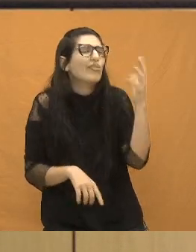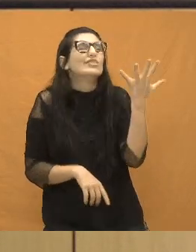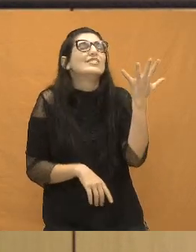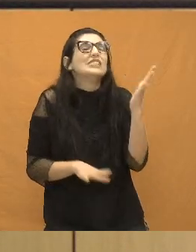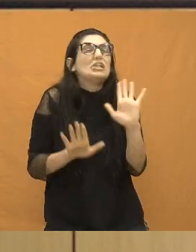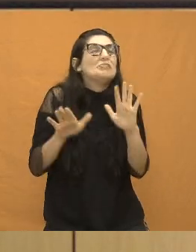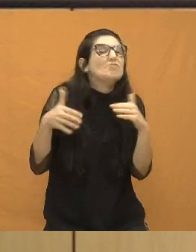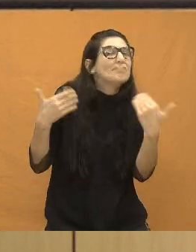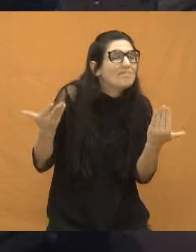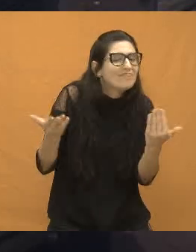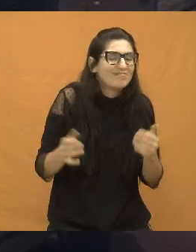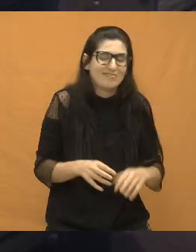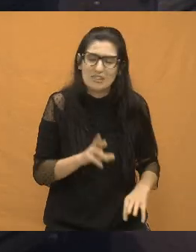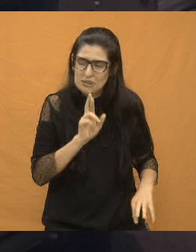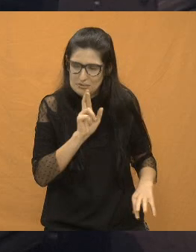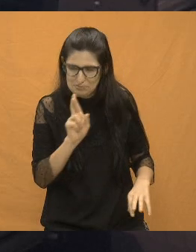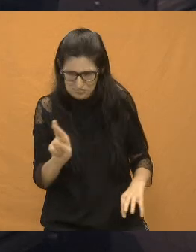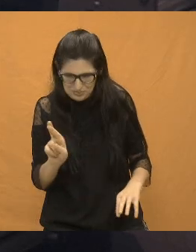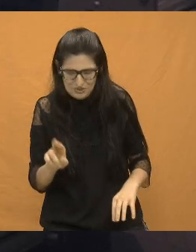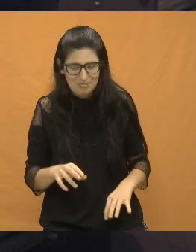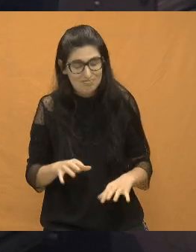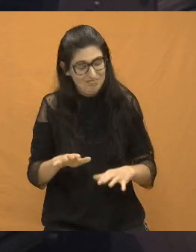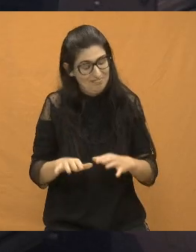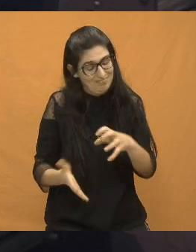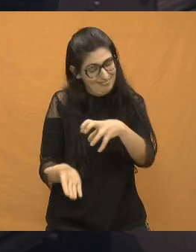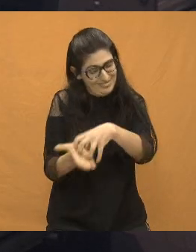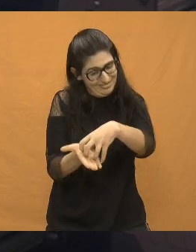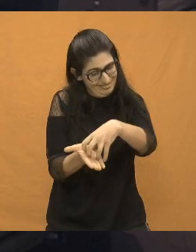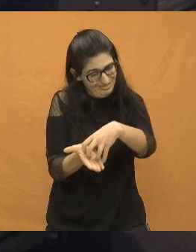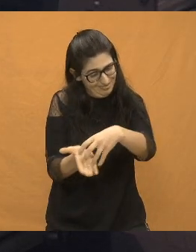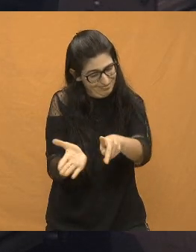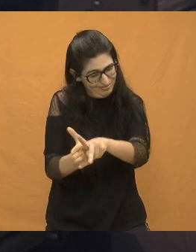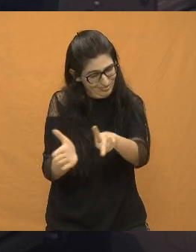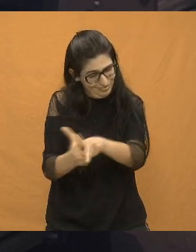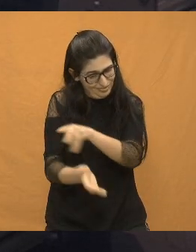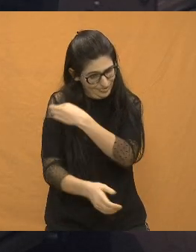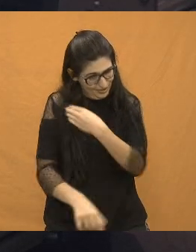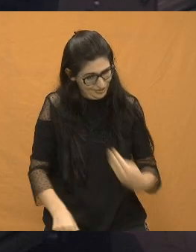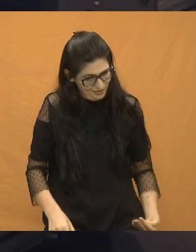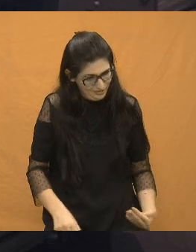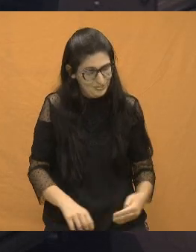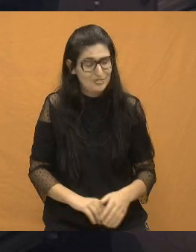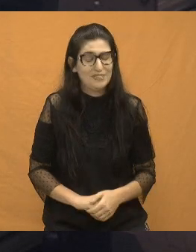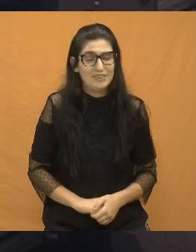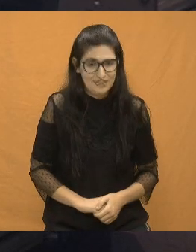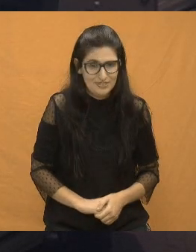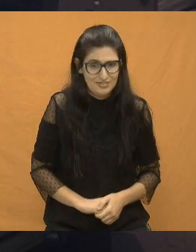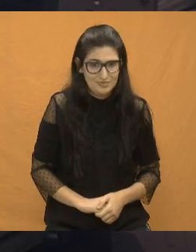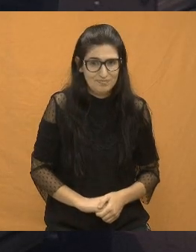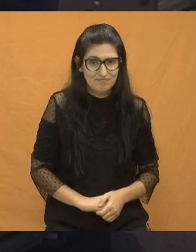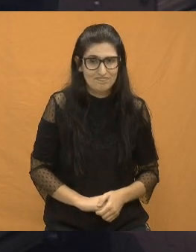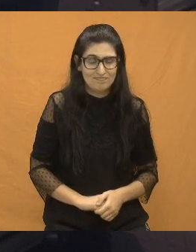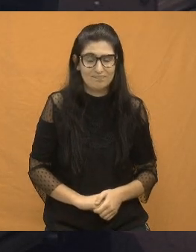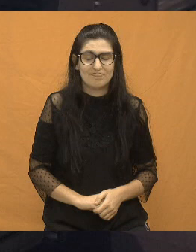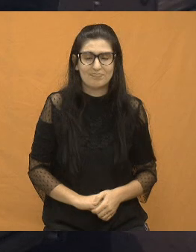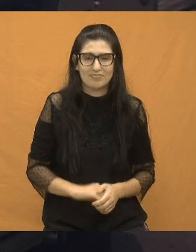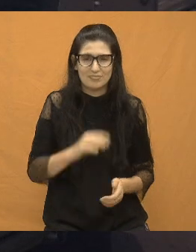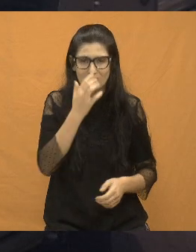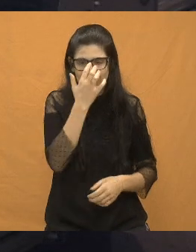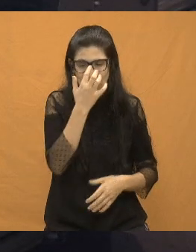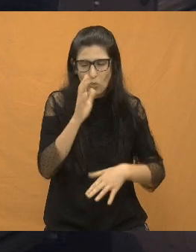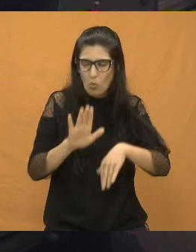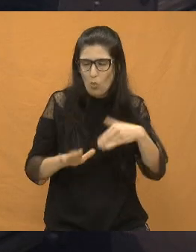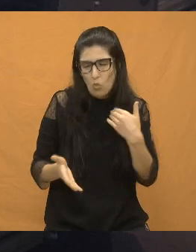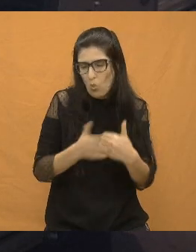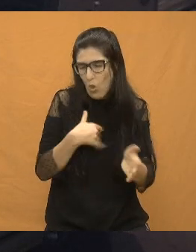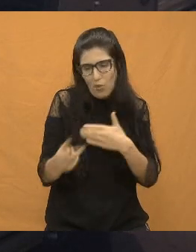essa resposta ela caberia mais à Secretaria de Governo, né, uma informação mais congruente nessas informações. Qualquer coisa que eu disser